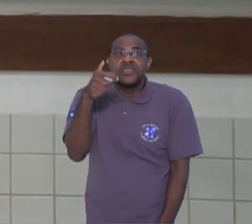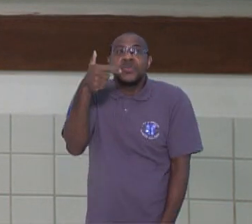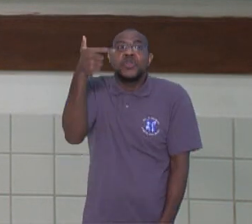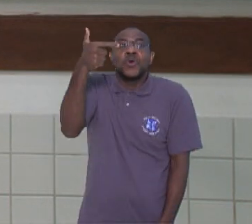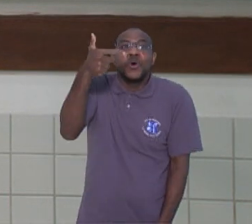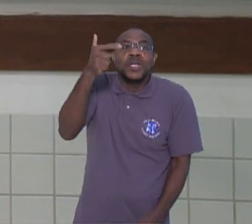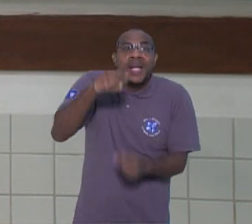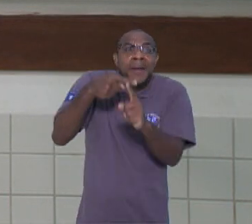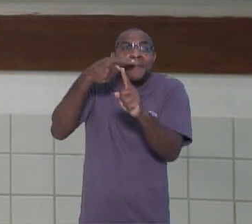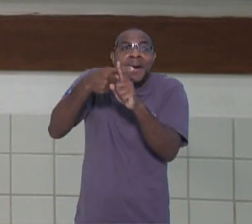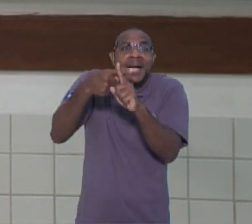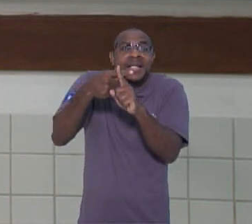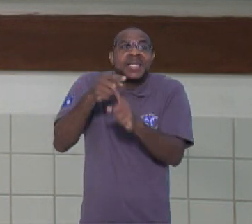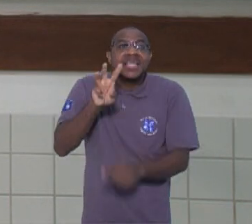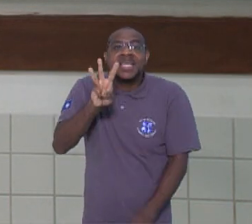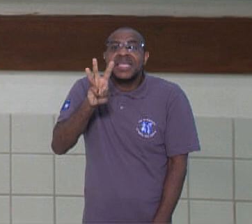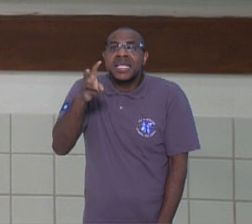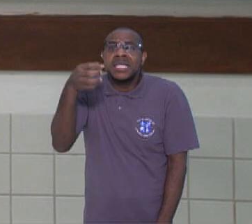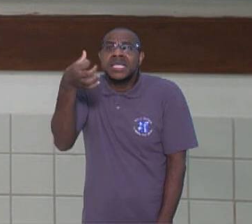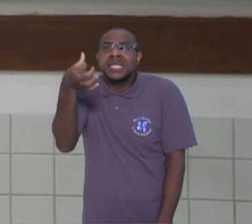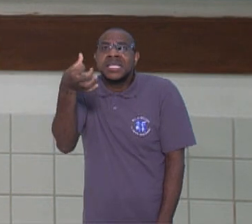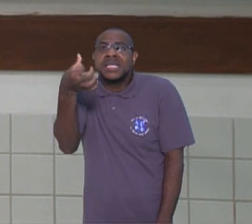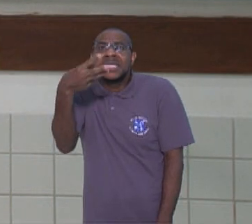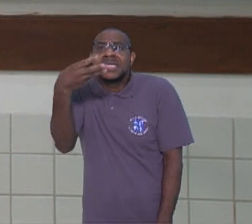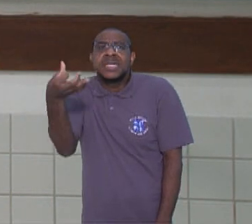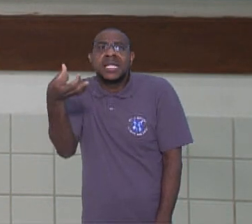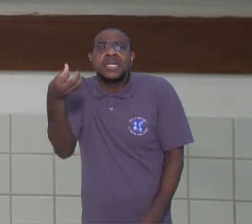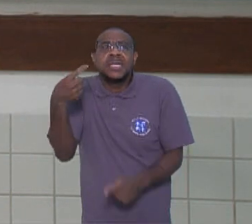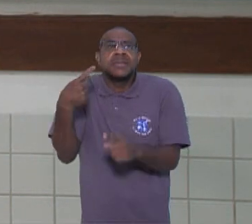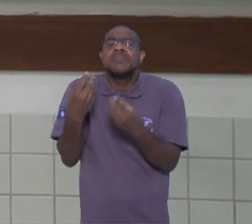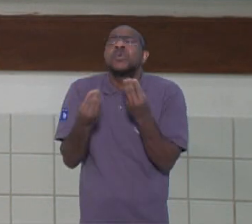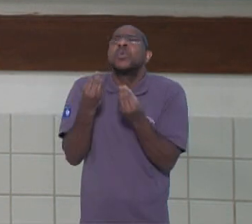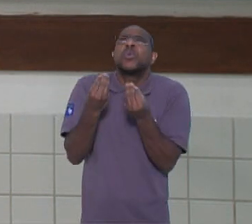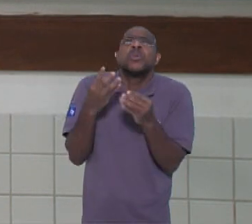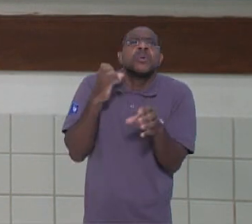somo x ao quadrado mais 36?